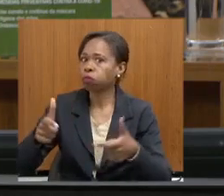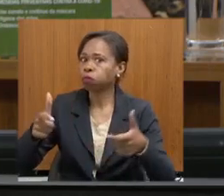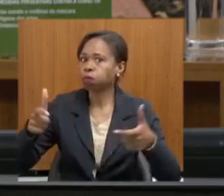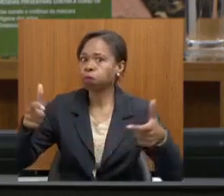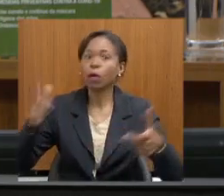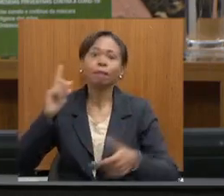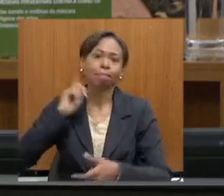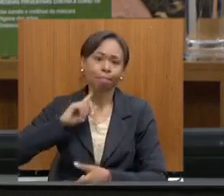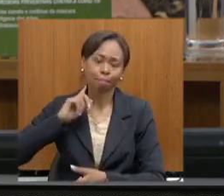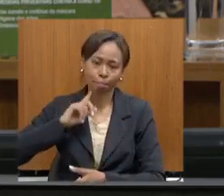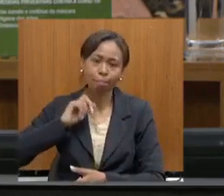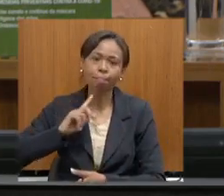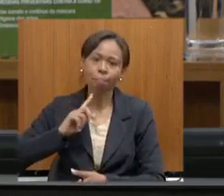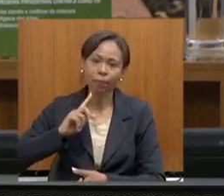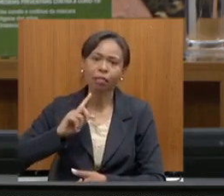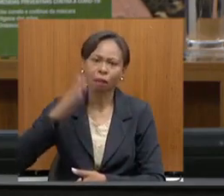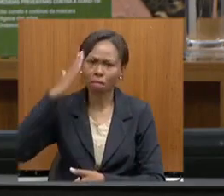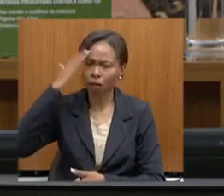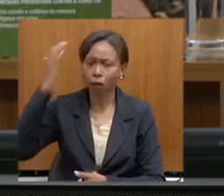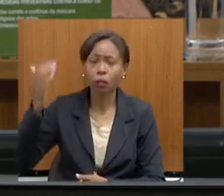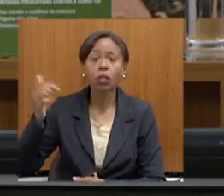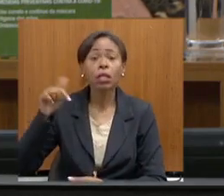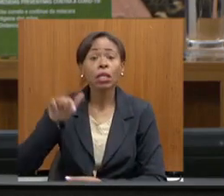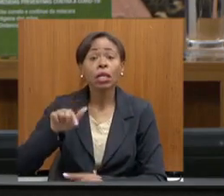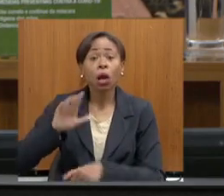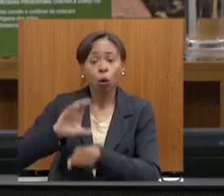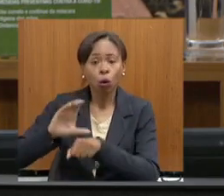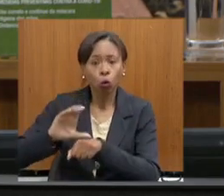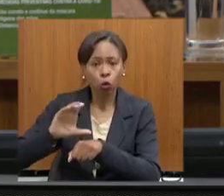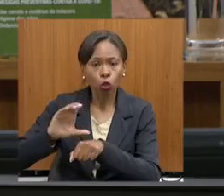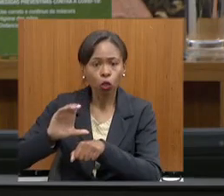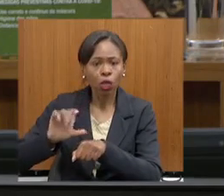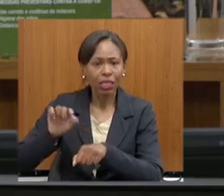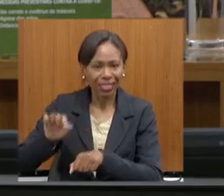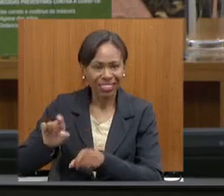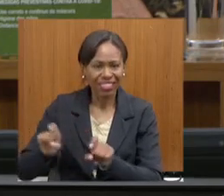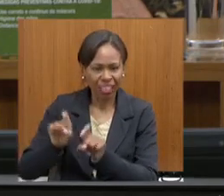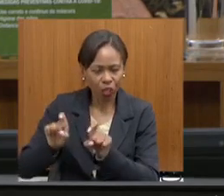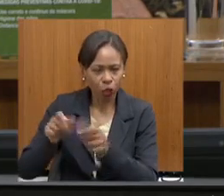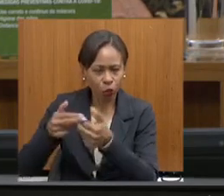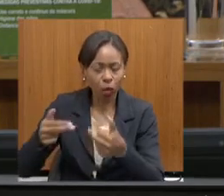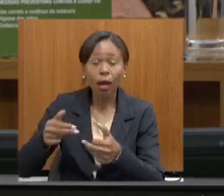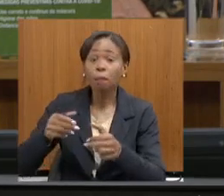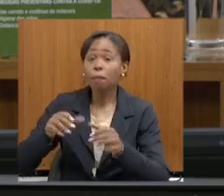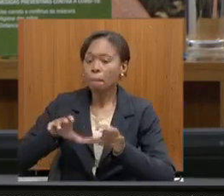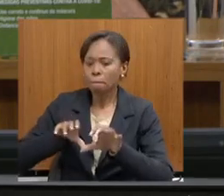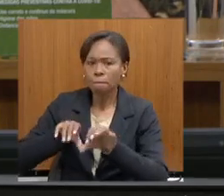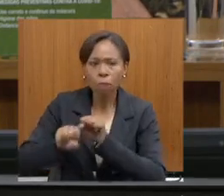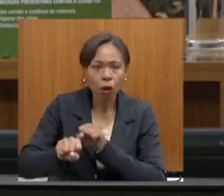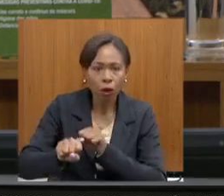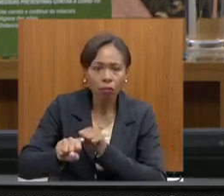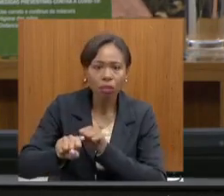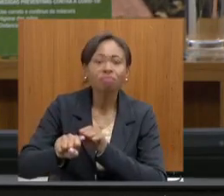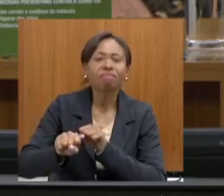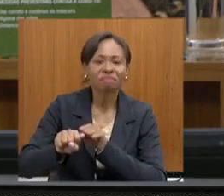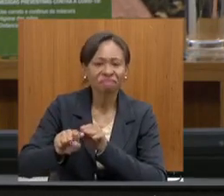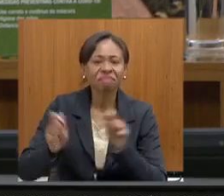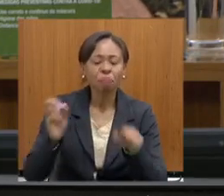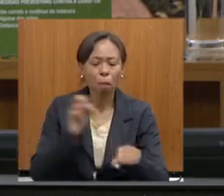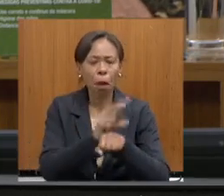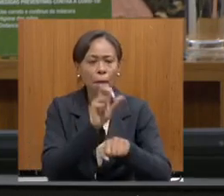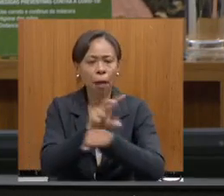a demanda as pessoas que se formam no curso de programação estão sendo disputadas pelo mercado os